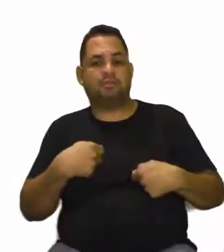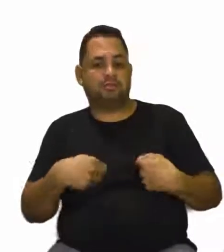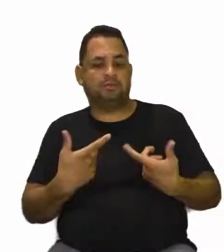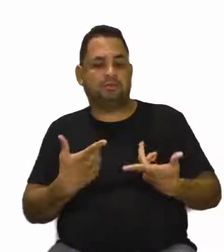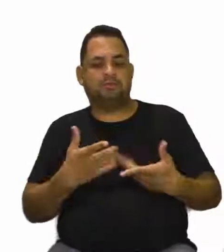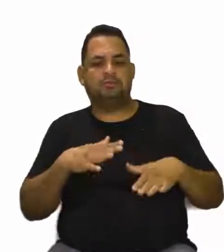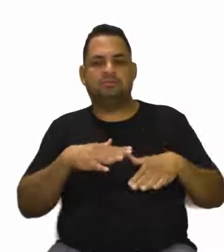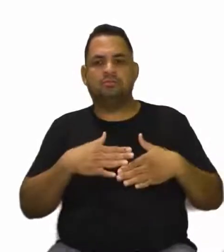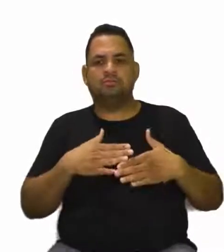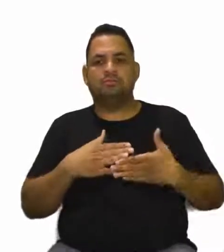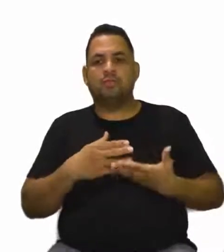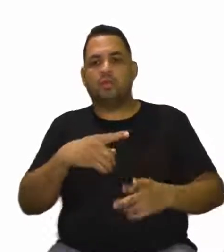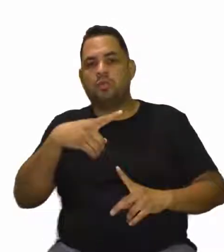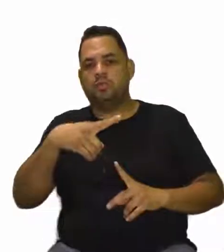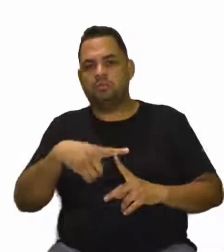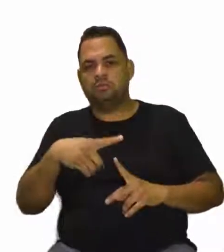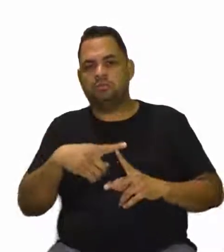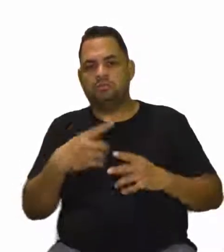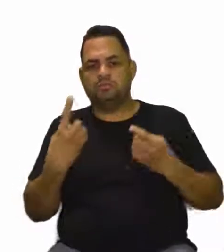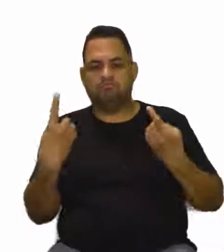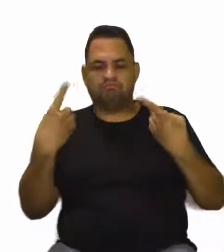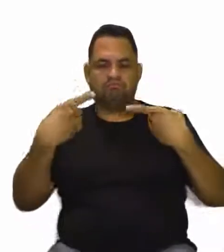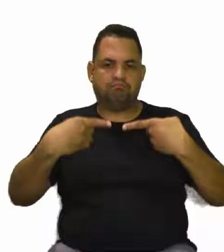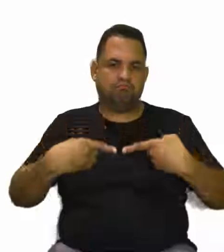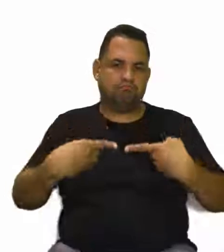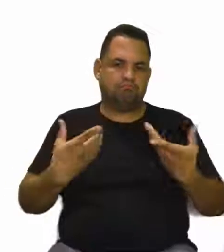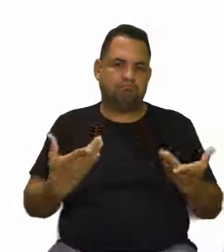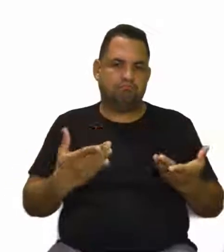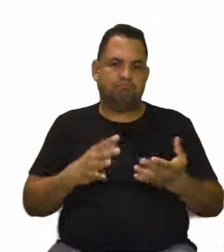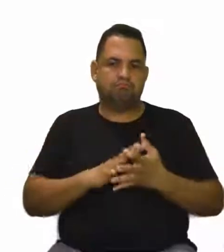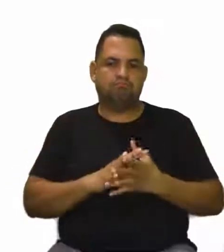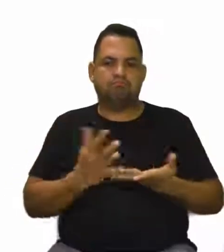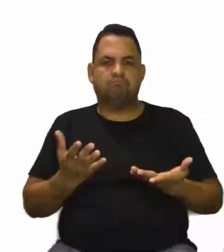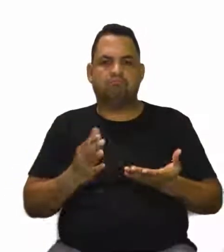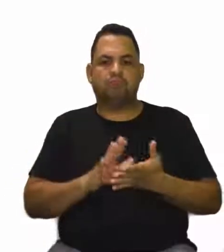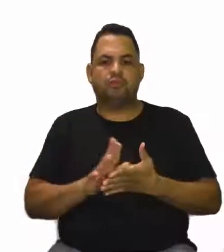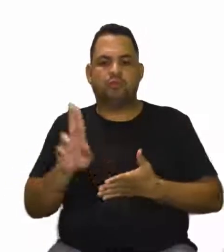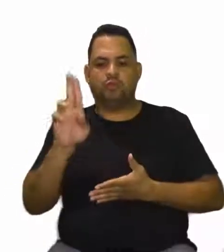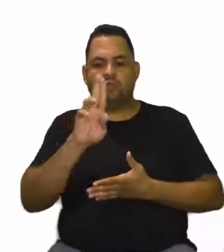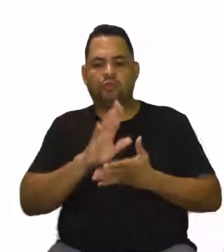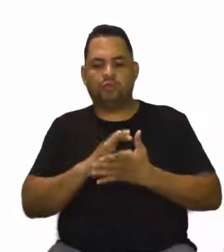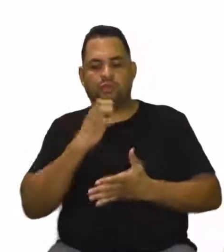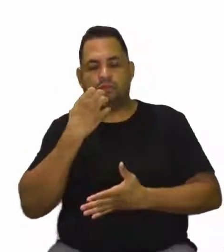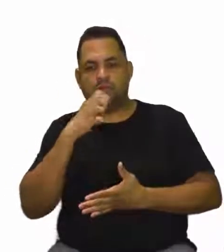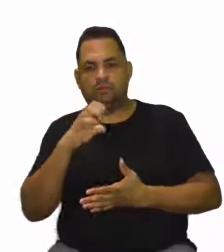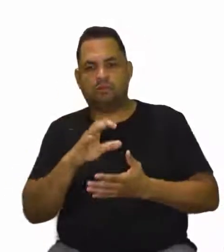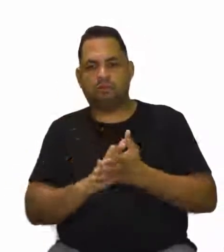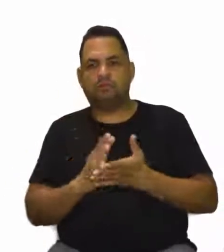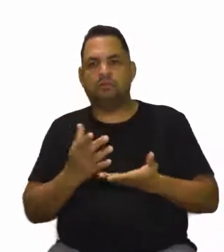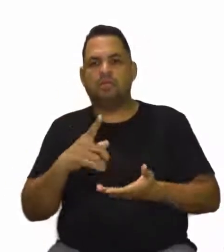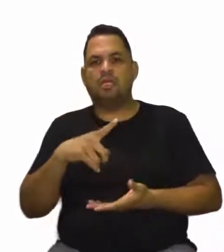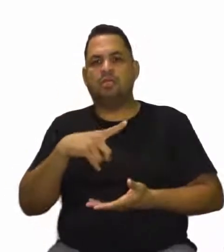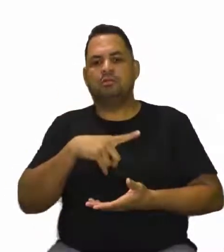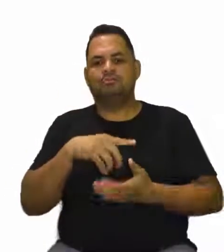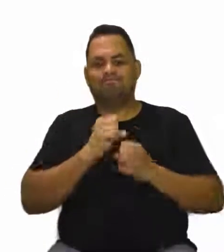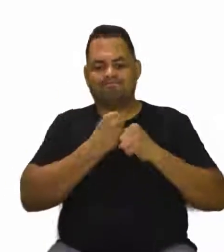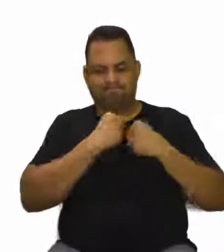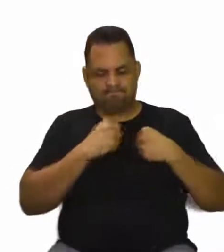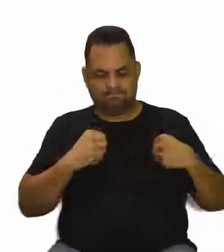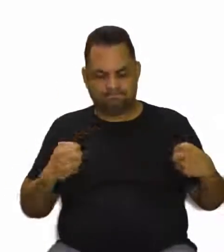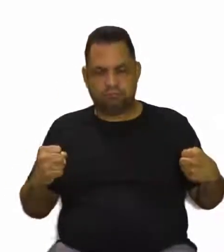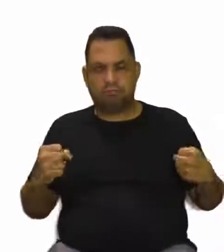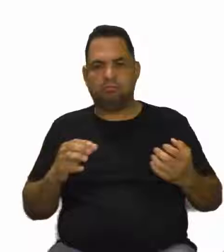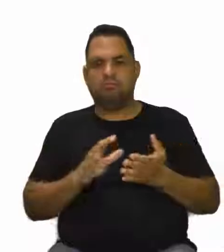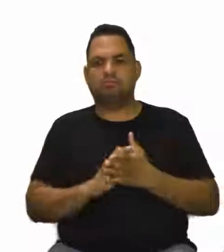demandas, os tipos de desafios, ou seja, o gasto de energia ali para provocar o estresse.